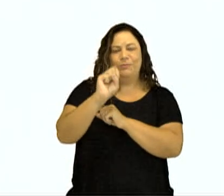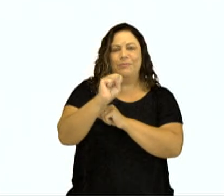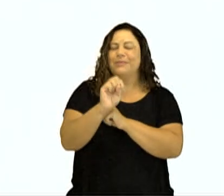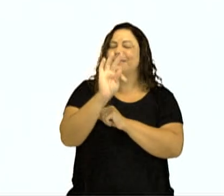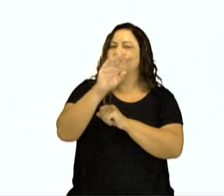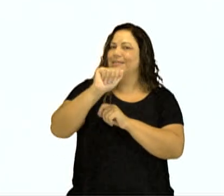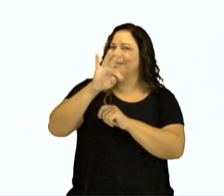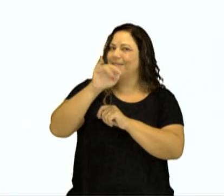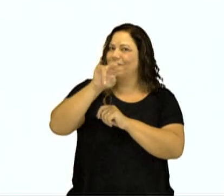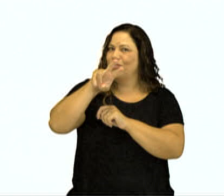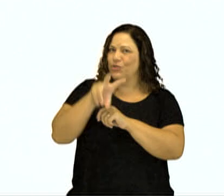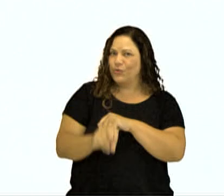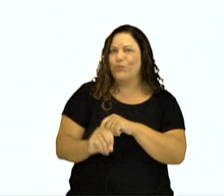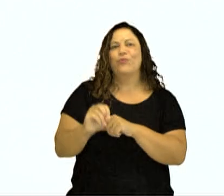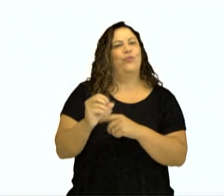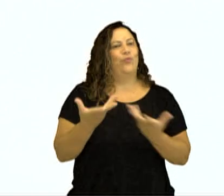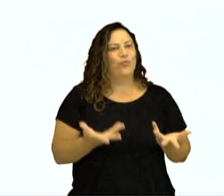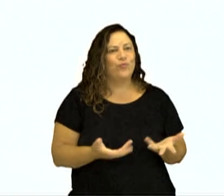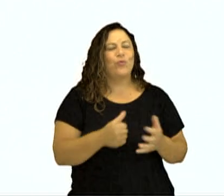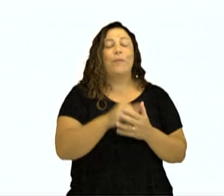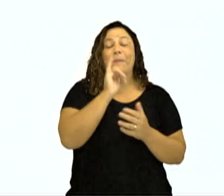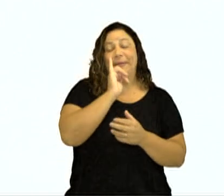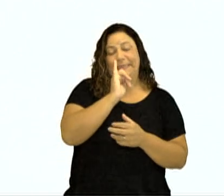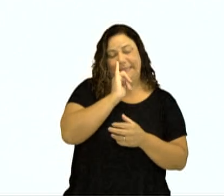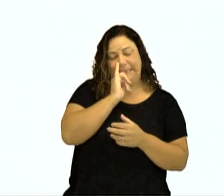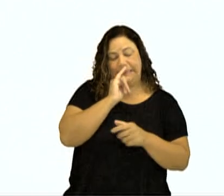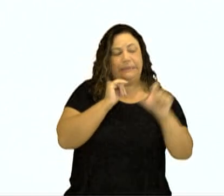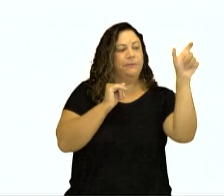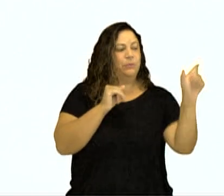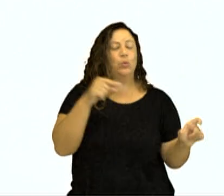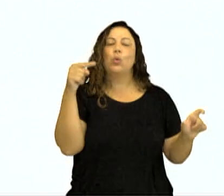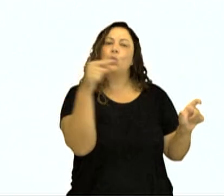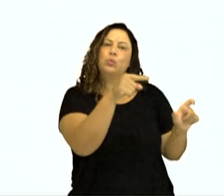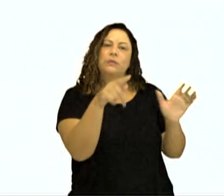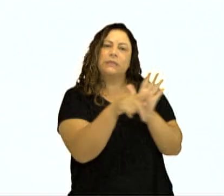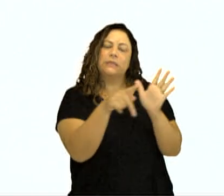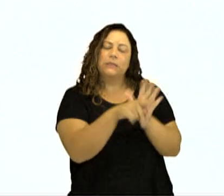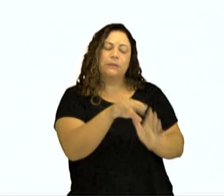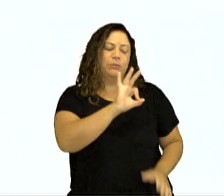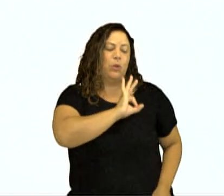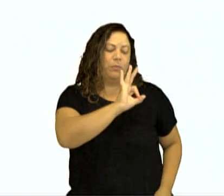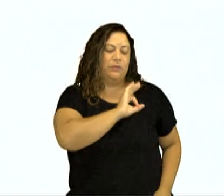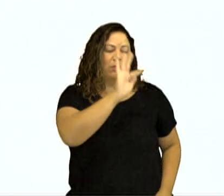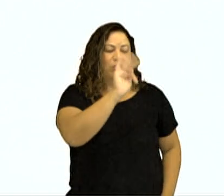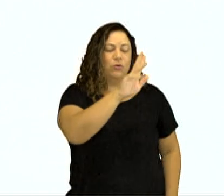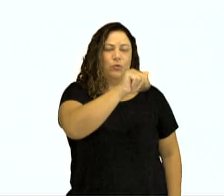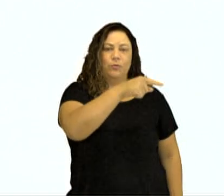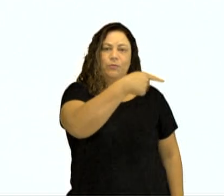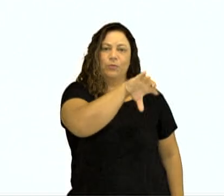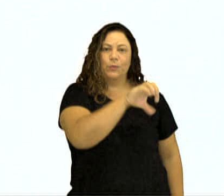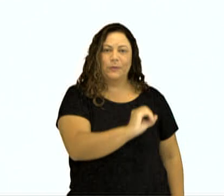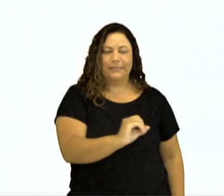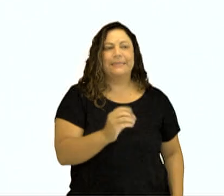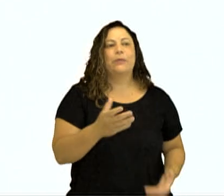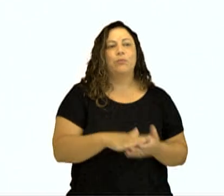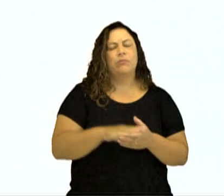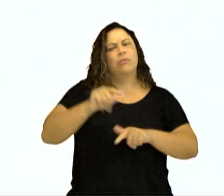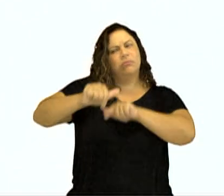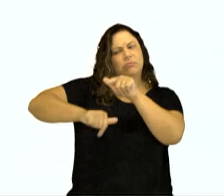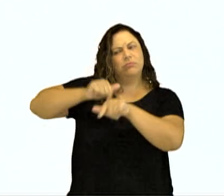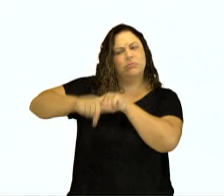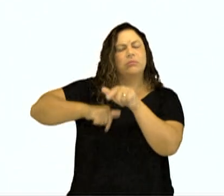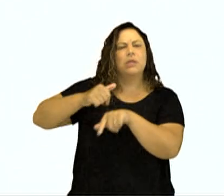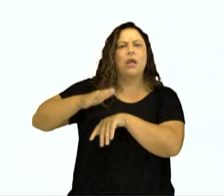Por exemplo, função da Polícia Civil. Também diz que define aquilo com o qual se trabalha,